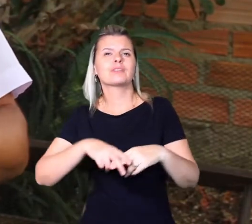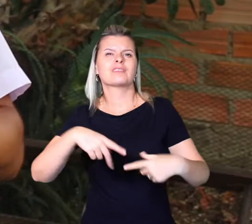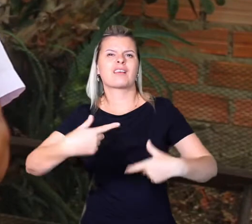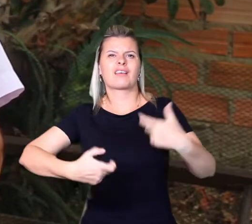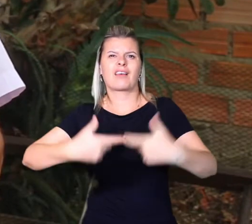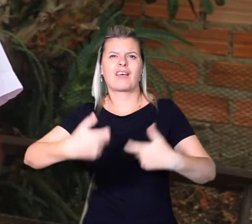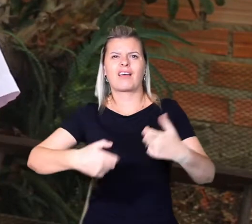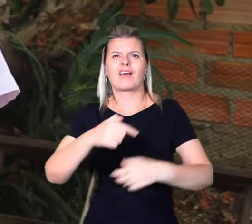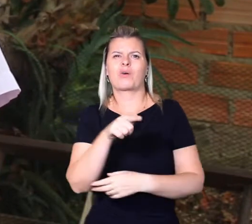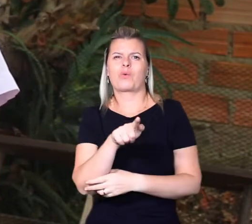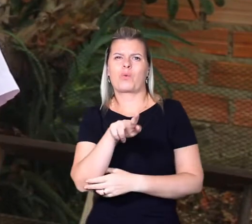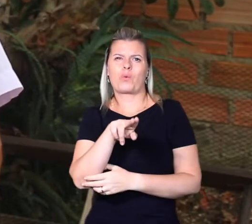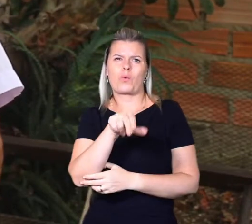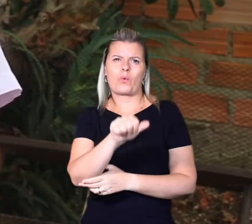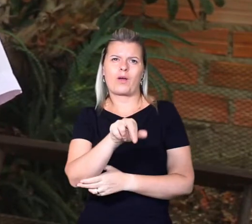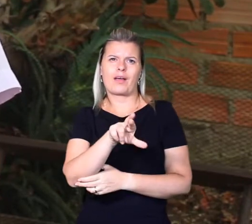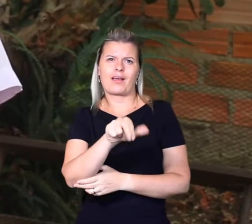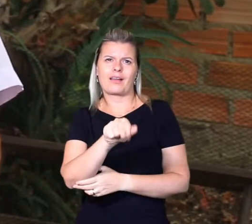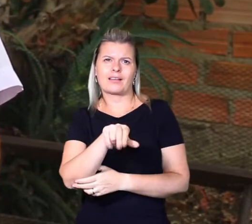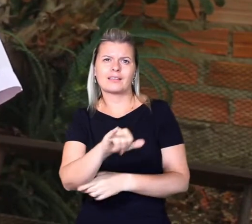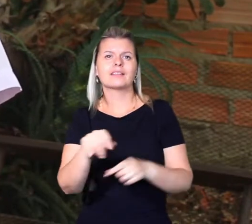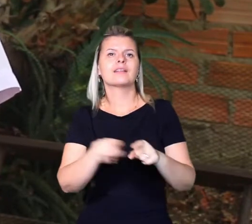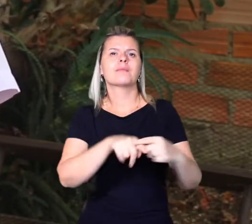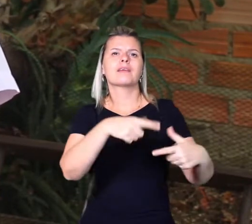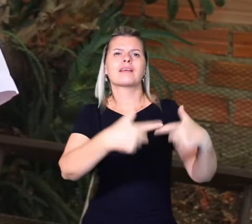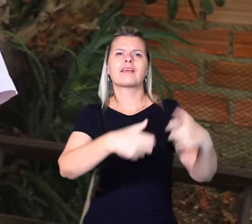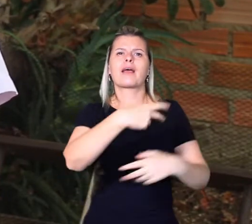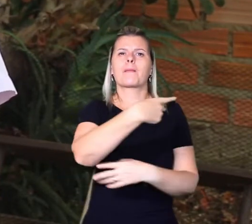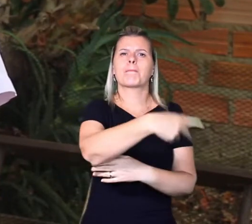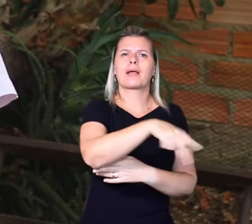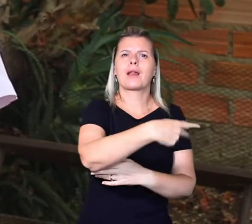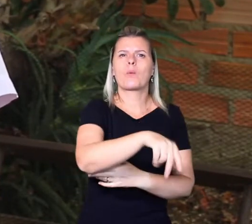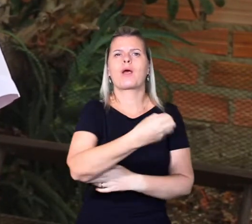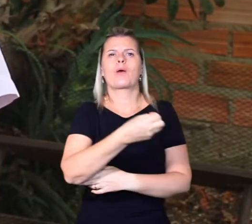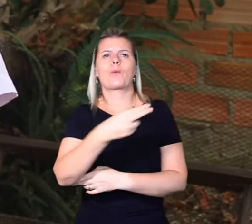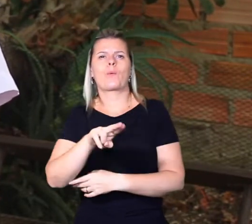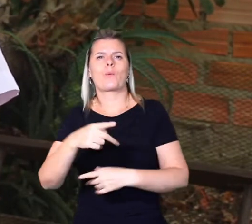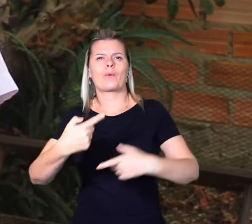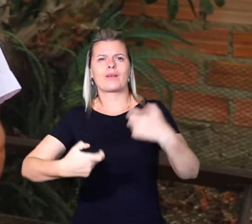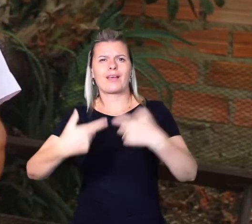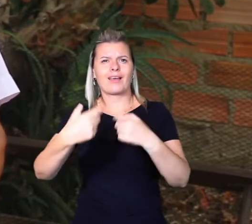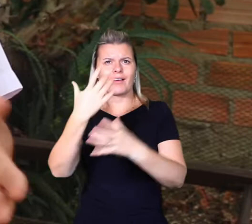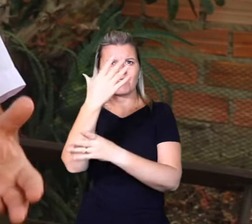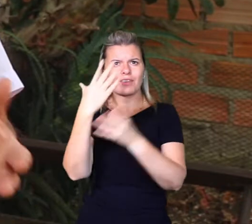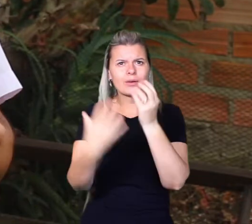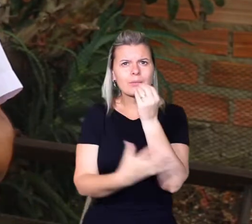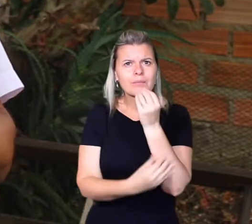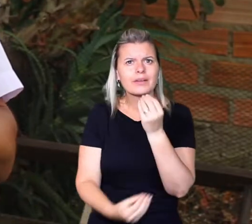e nasquelas guerras guaraníticas, ou as guerras do Paraguai, e mesmo a Guerra Farroupilha,